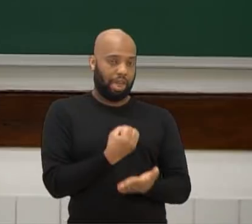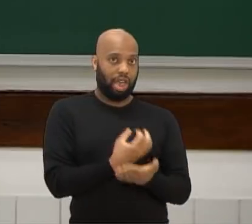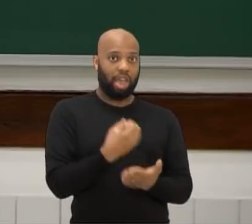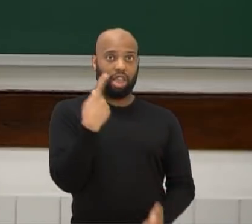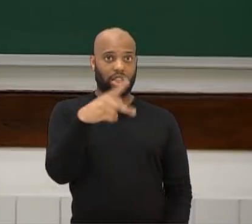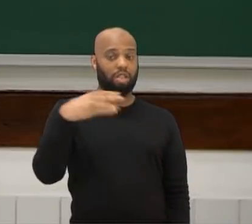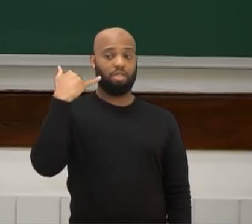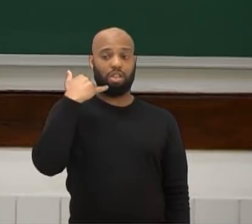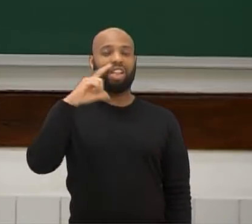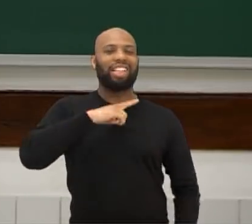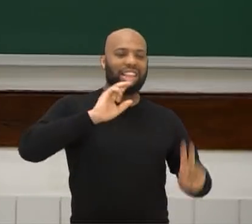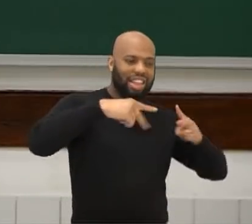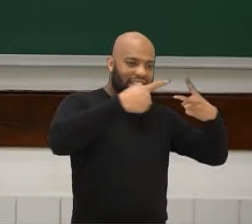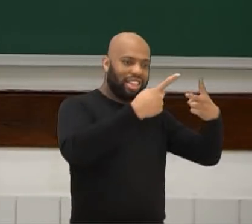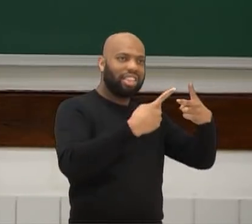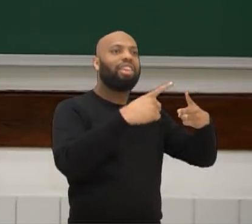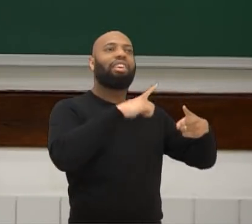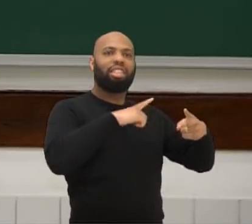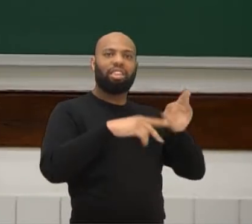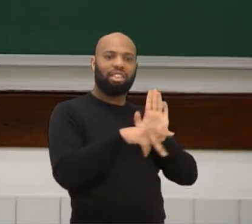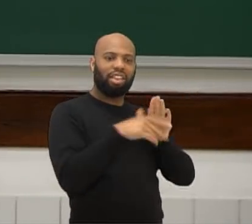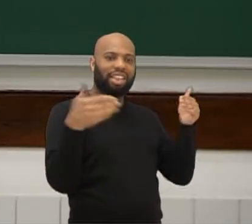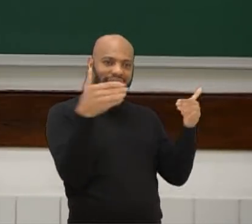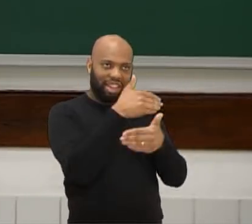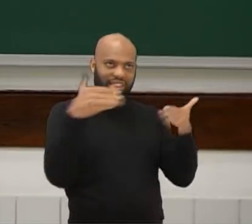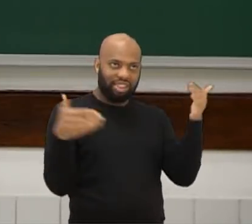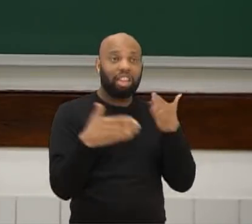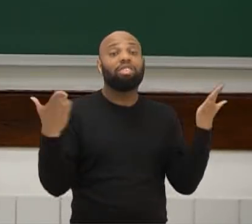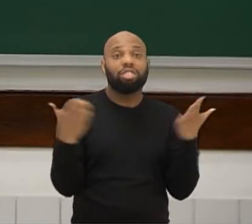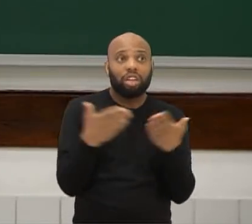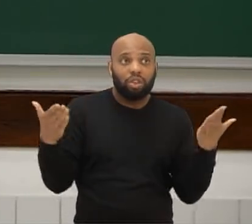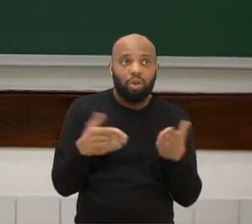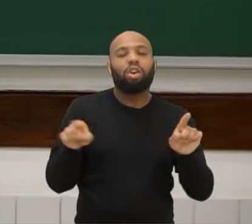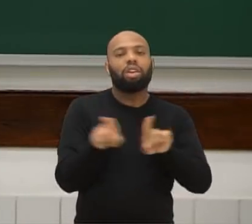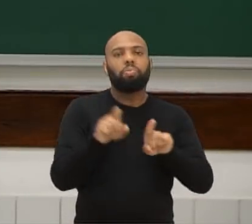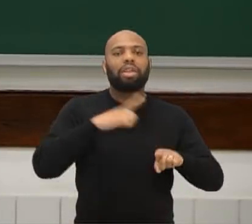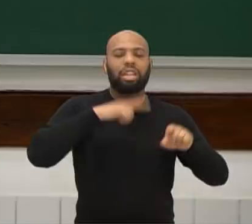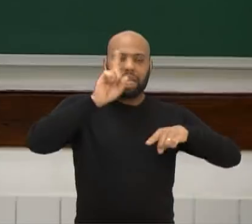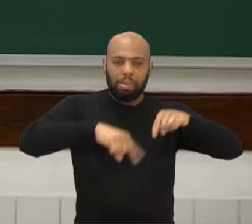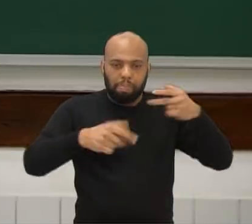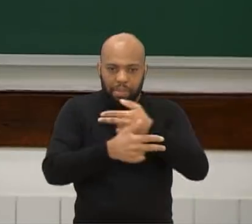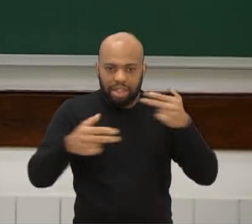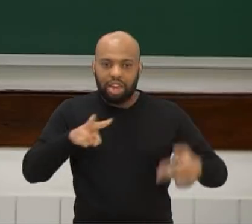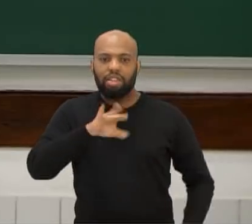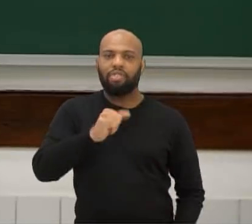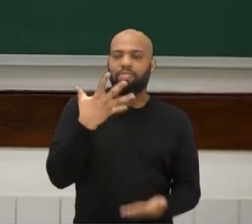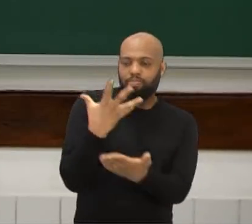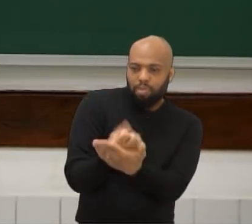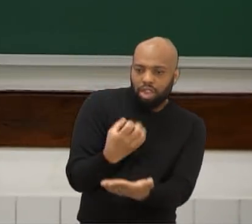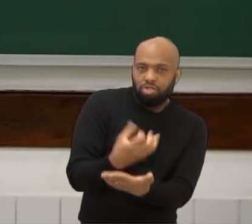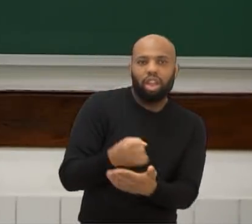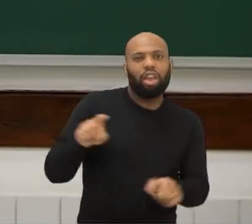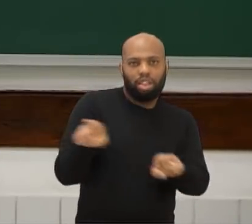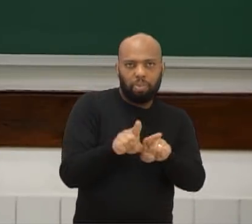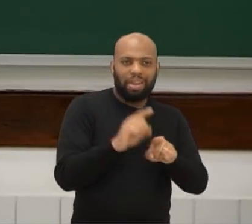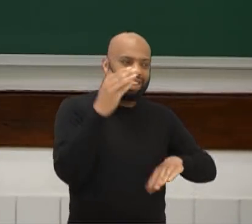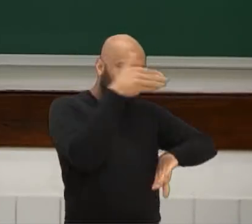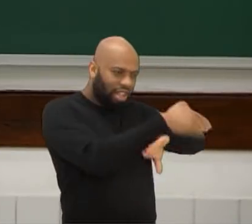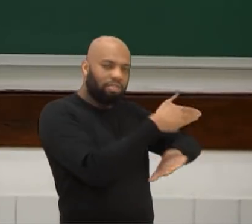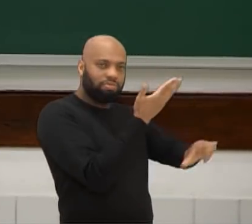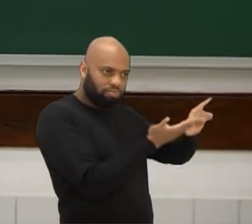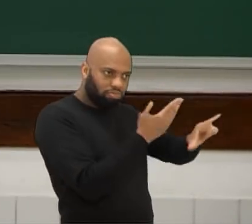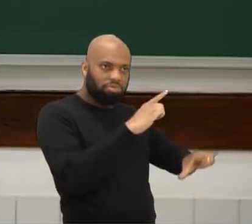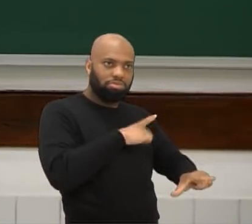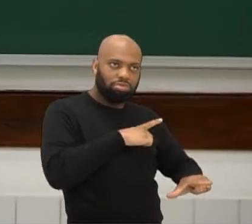celular. Tem um link disponível no slide que aparece para vocês e no material que vocês vão poder baixar depois aí nos